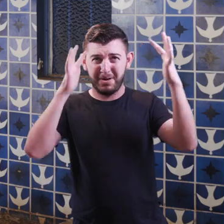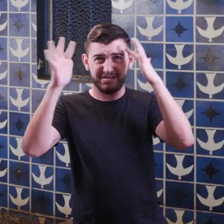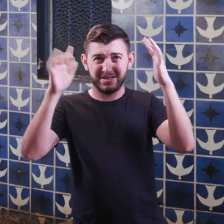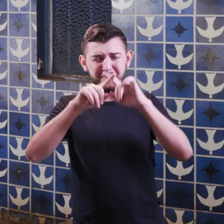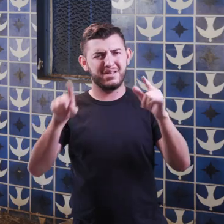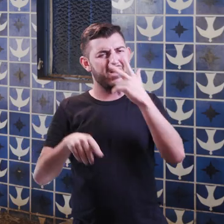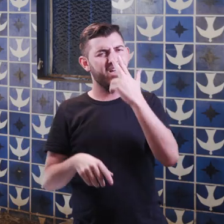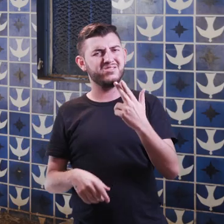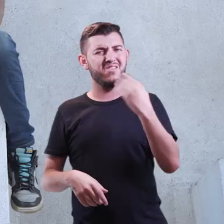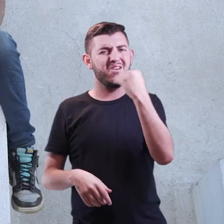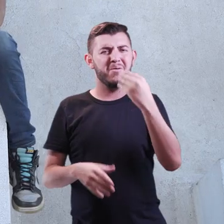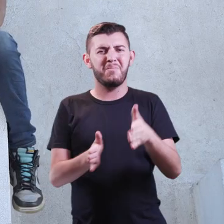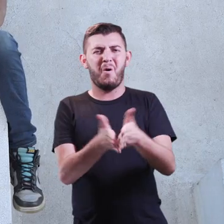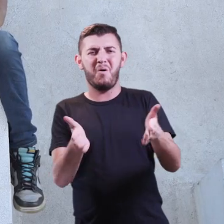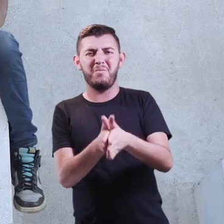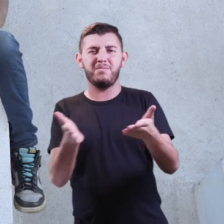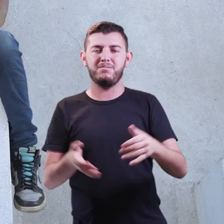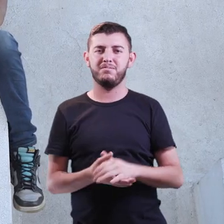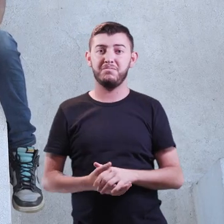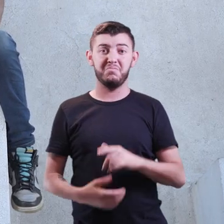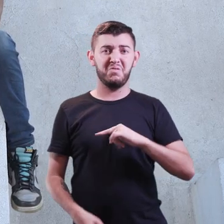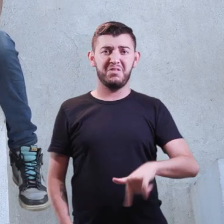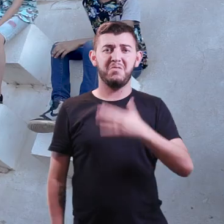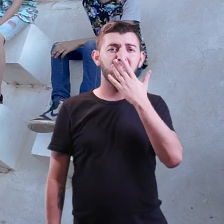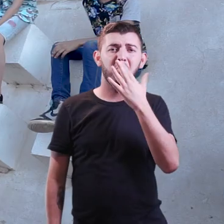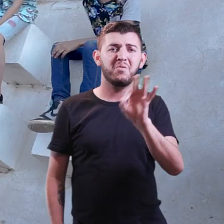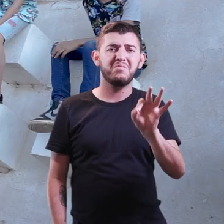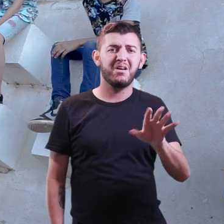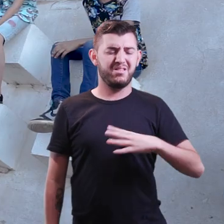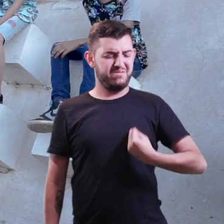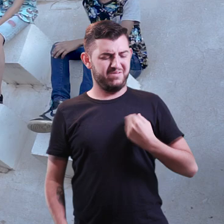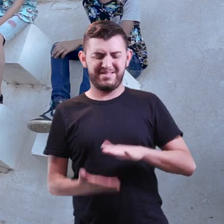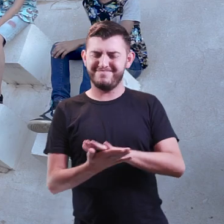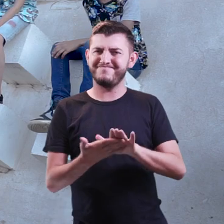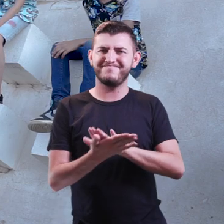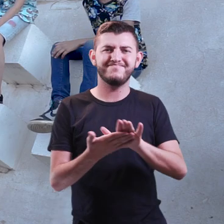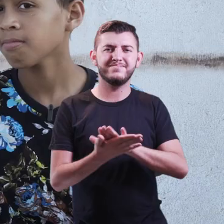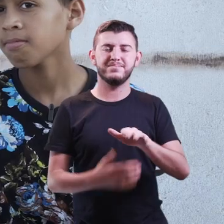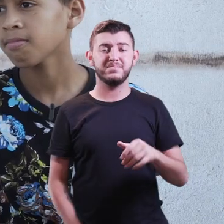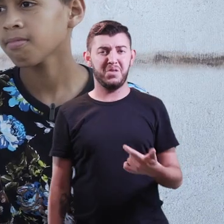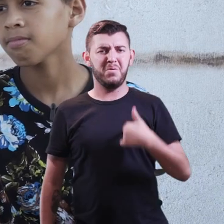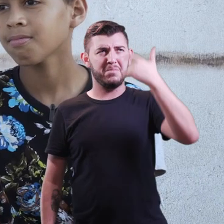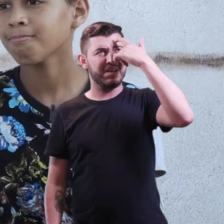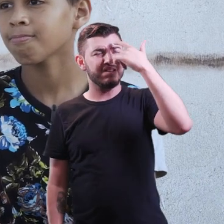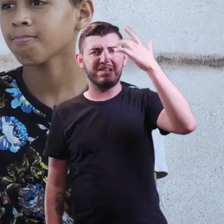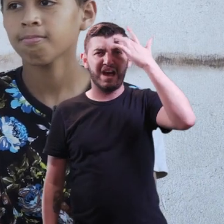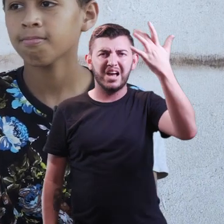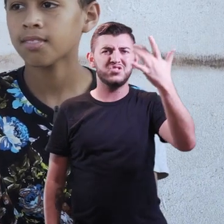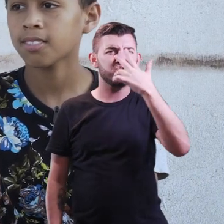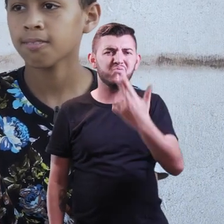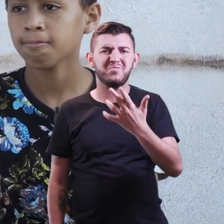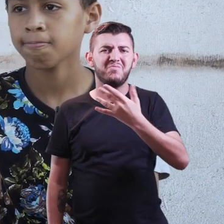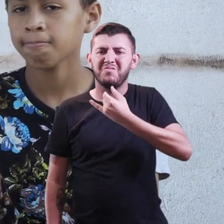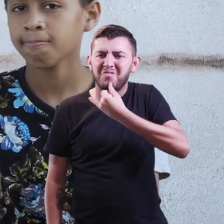podemos ter certeza, né? Seria sem cor, seria sem vida. Eu acho que seria triste. Ia ter verde,